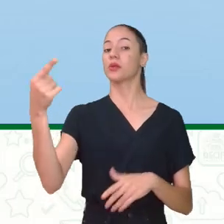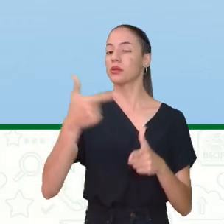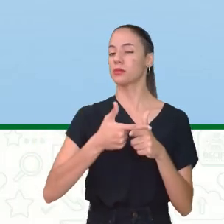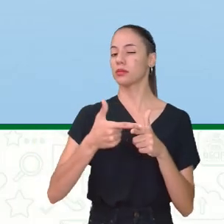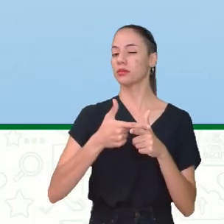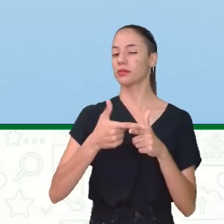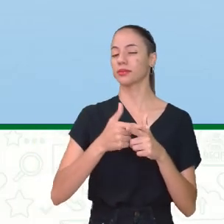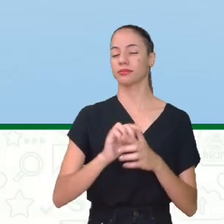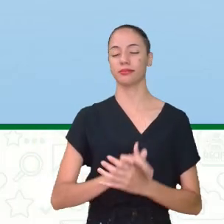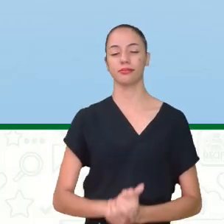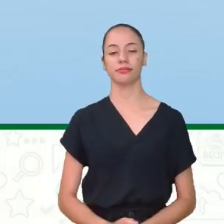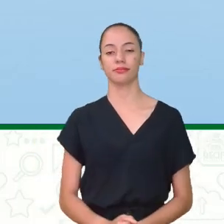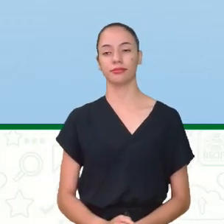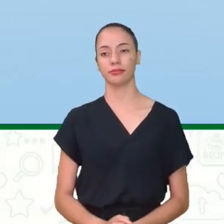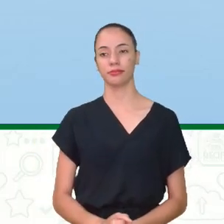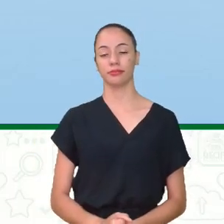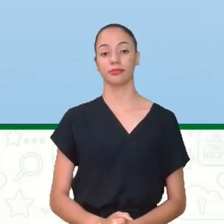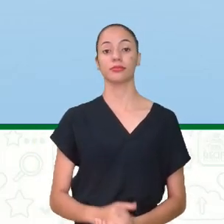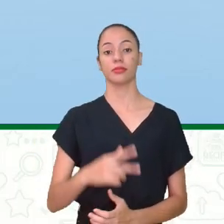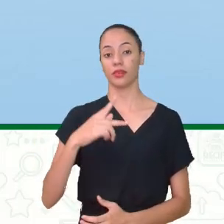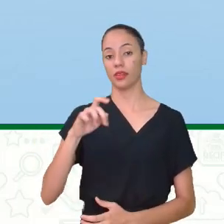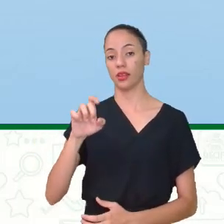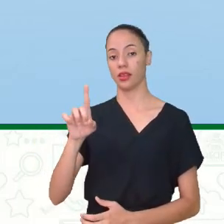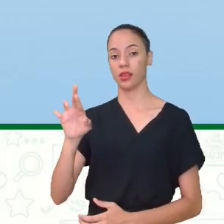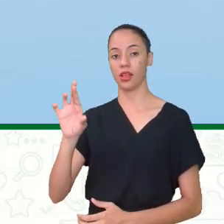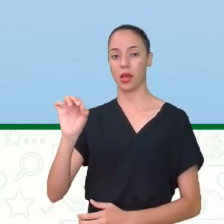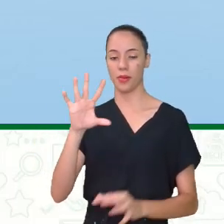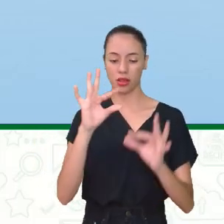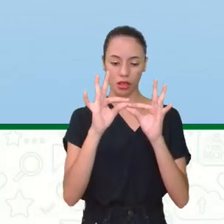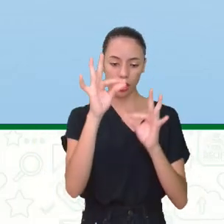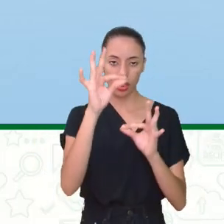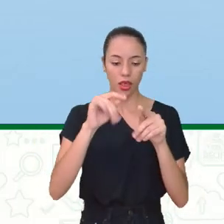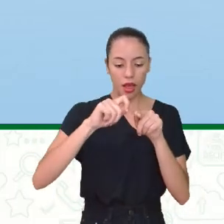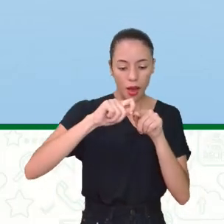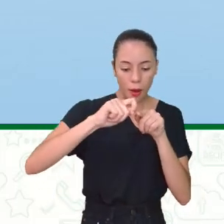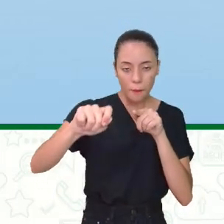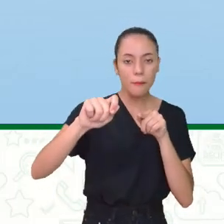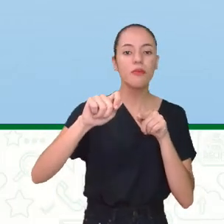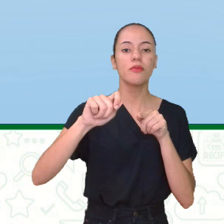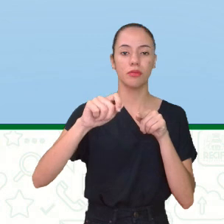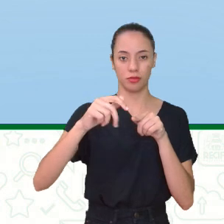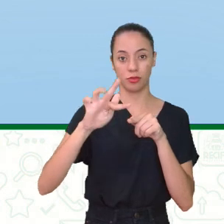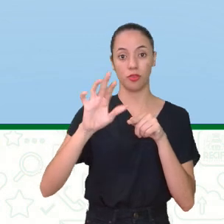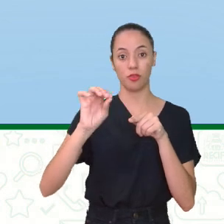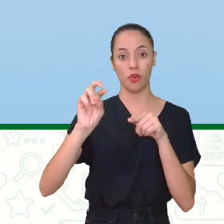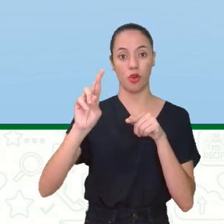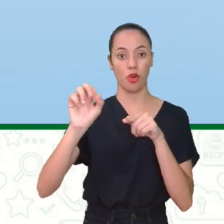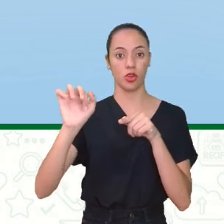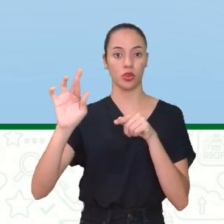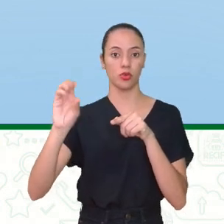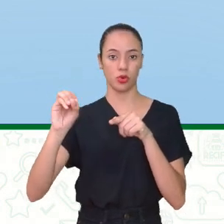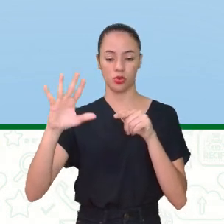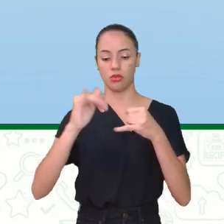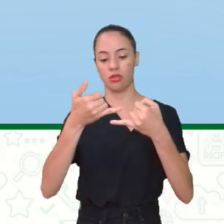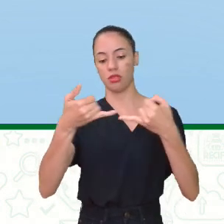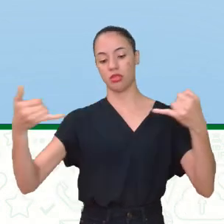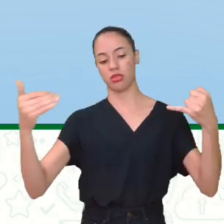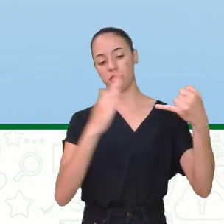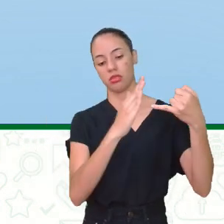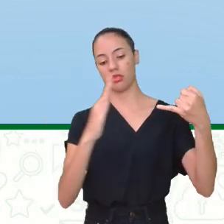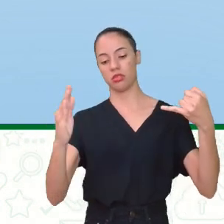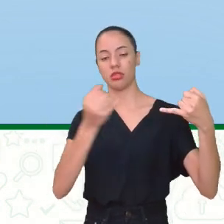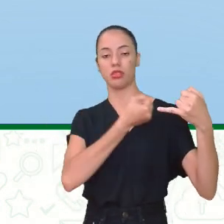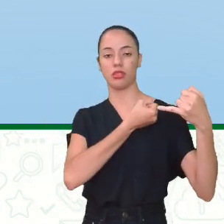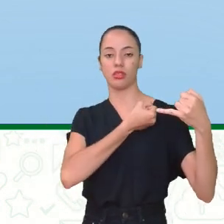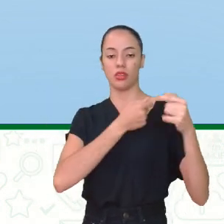problema. Olha só. Pedro mediu um palito de fósforo na reta numérica. Então, Pedro pegou o palito de